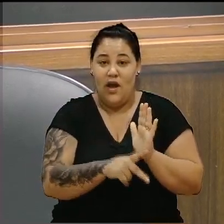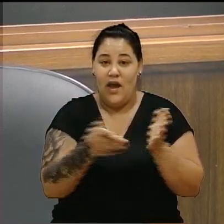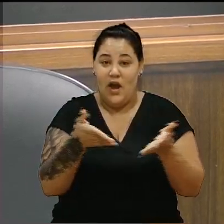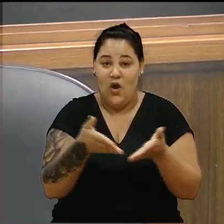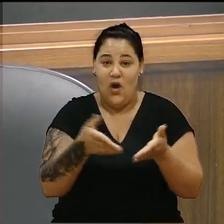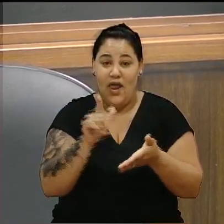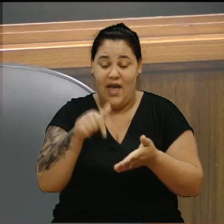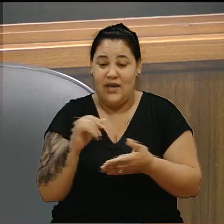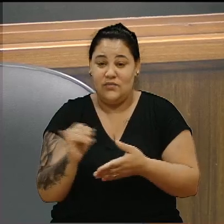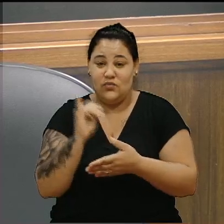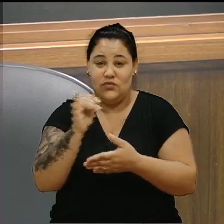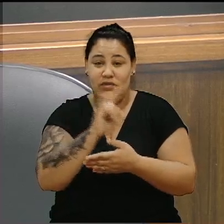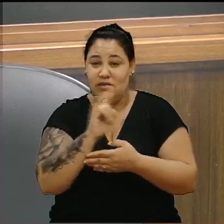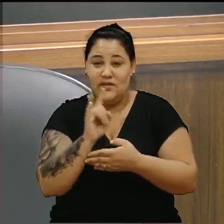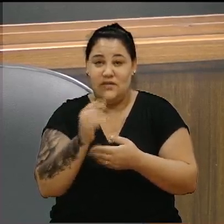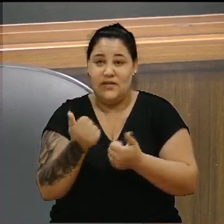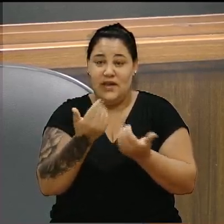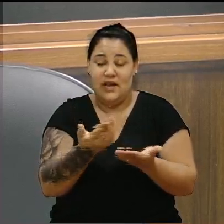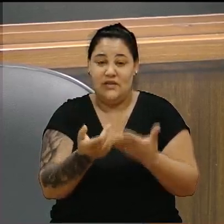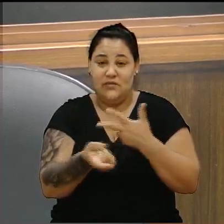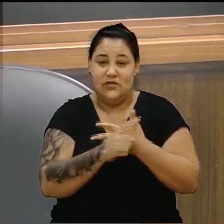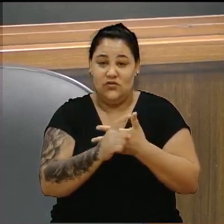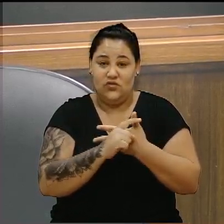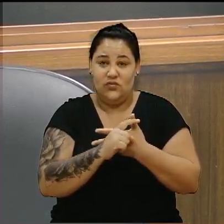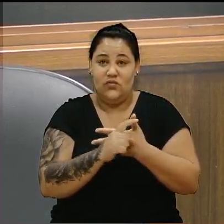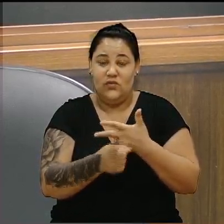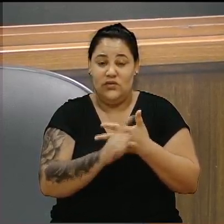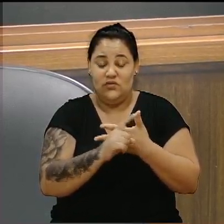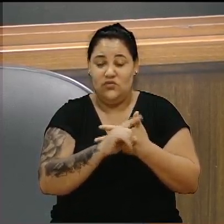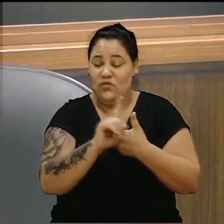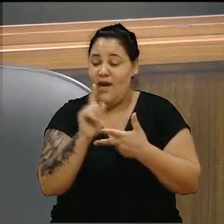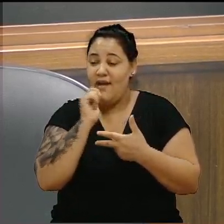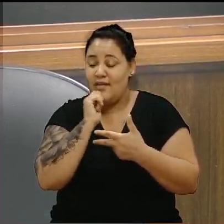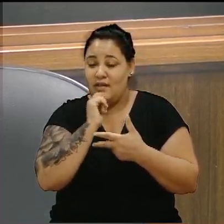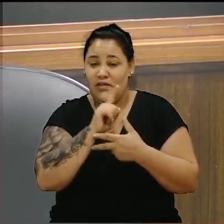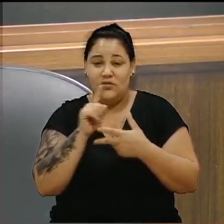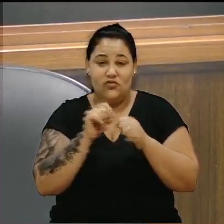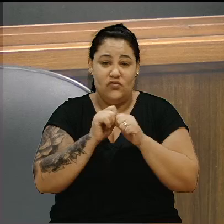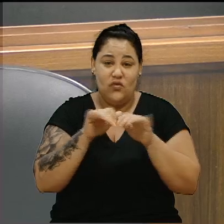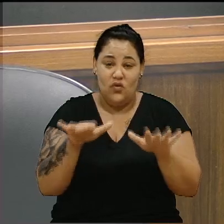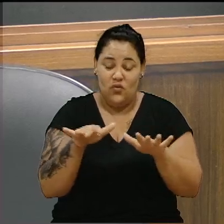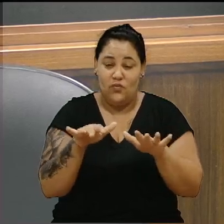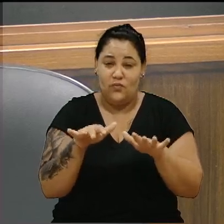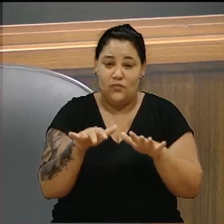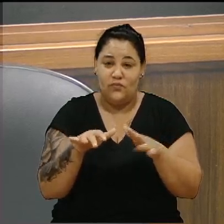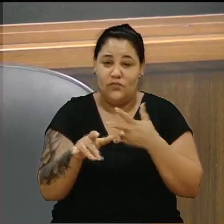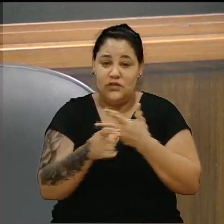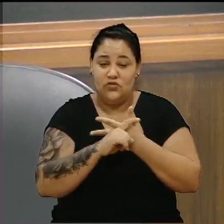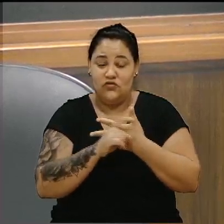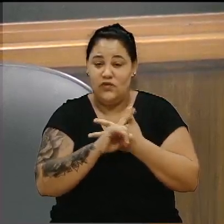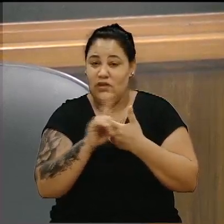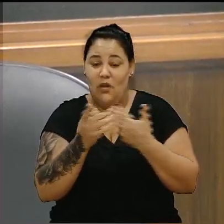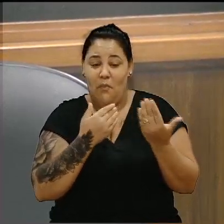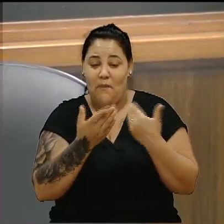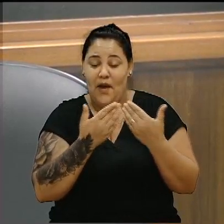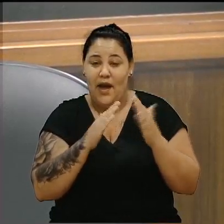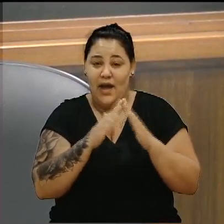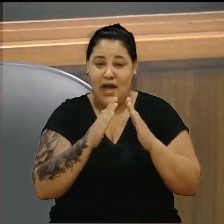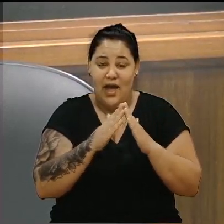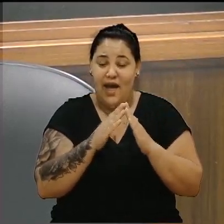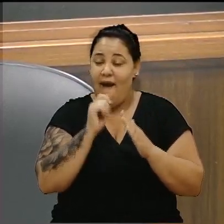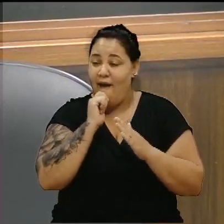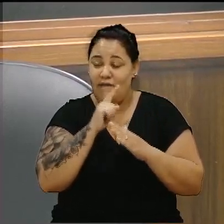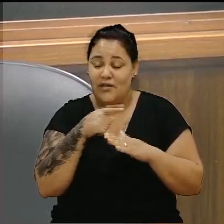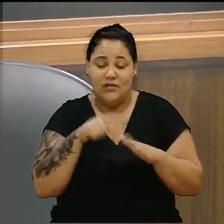importância não foi dada pelo Executivo. O Executivo que não divulgou, o Executivo que não dialogou com essa casa, o Executivo que não veio